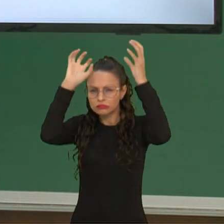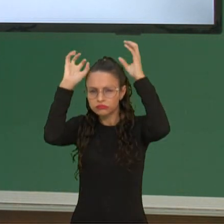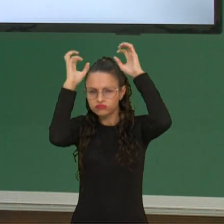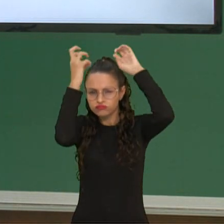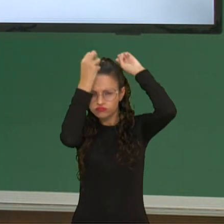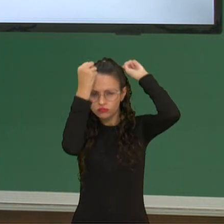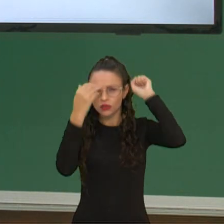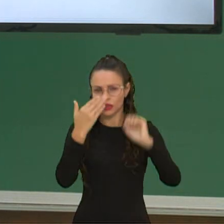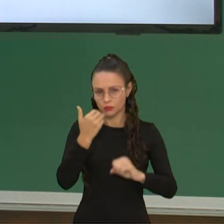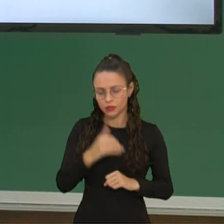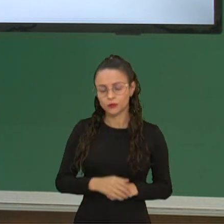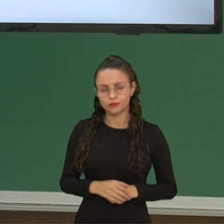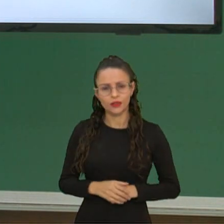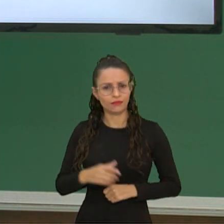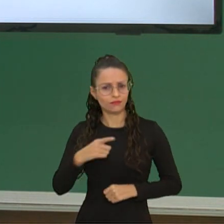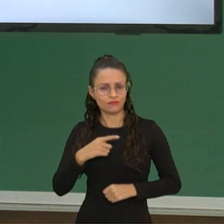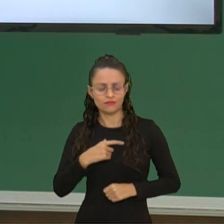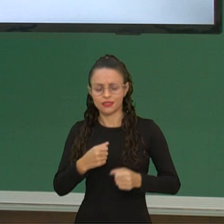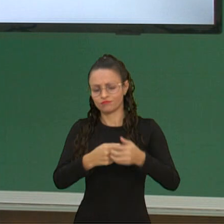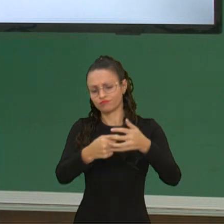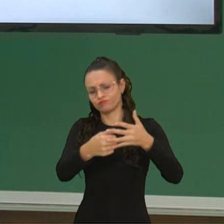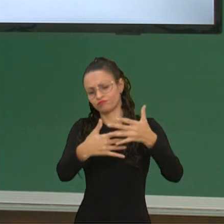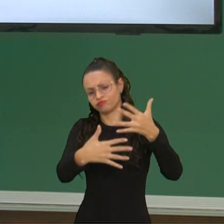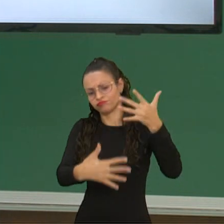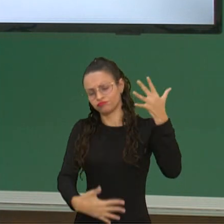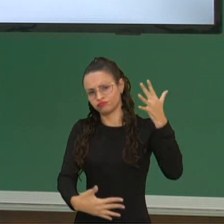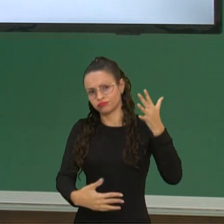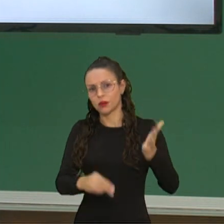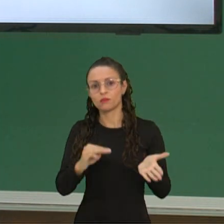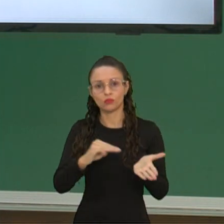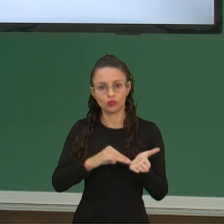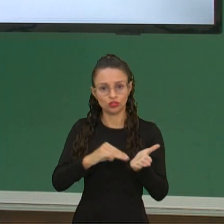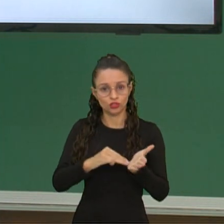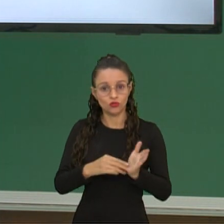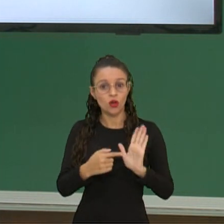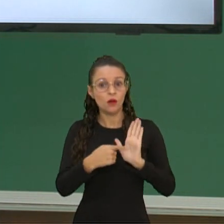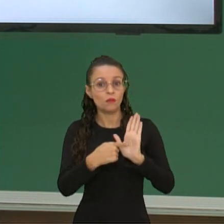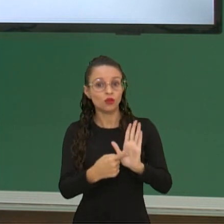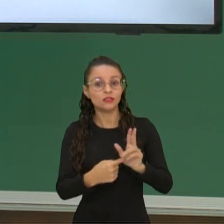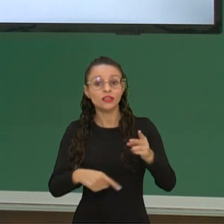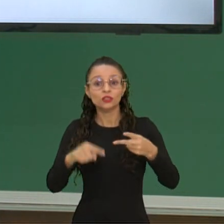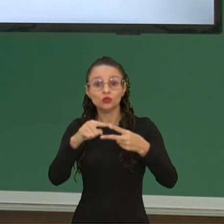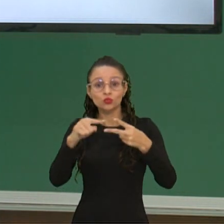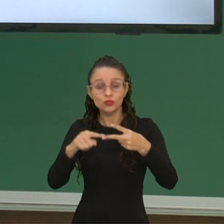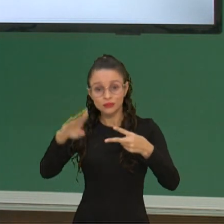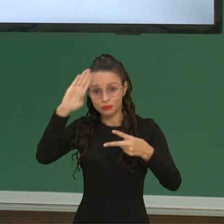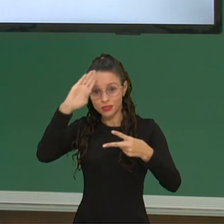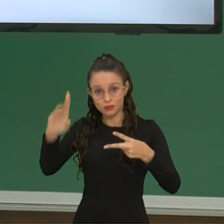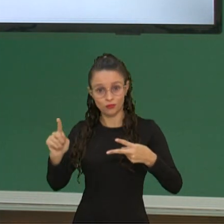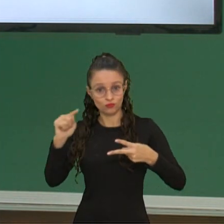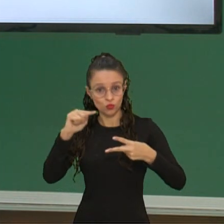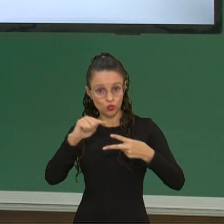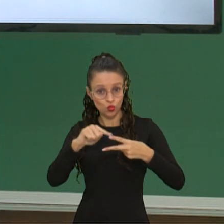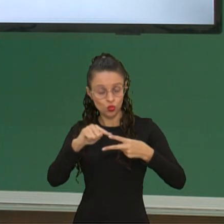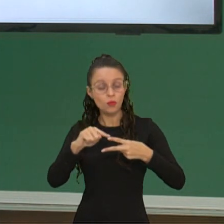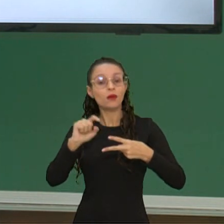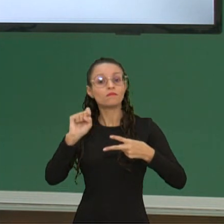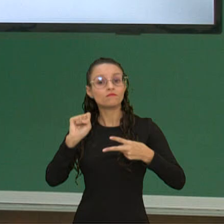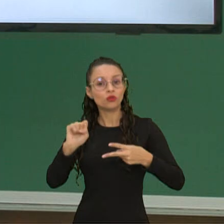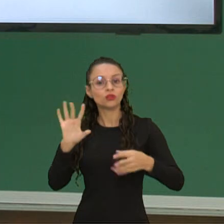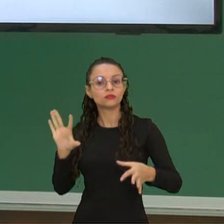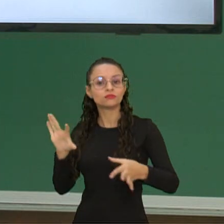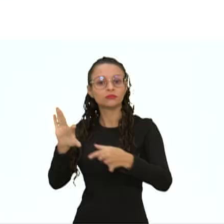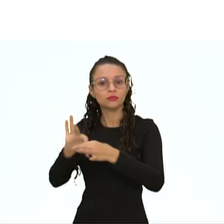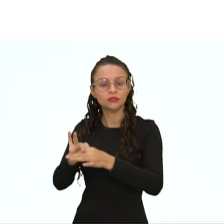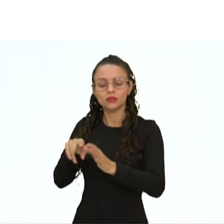entre as várias causas possíveis eu vou te mostrar duas principais uma delas pode ser sim